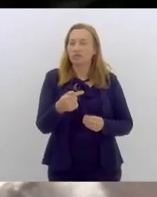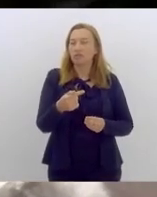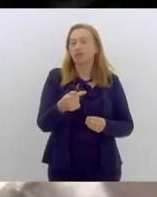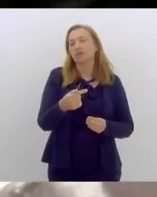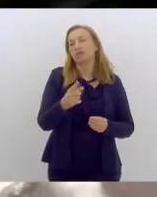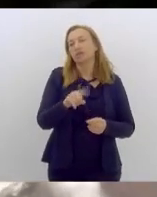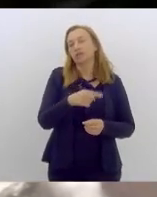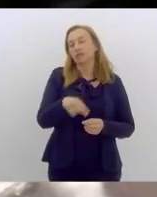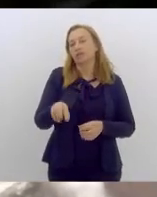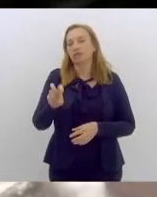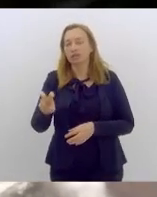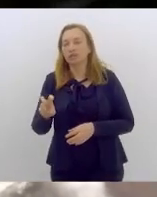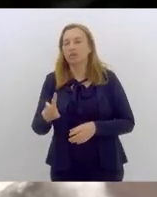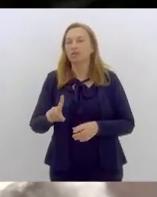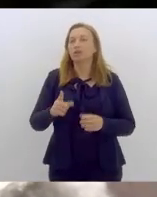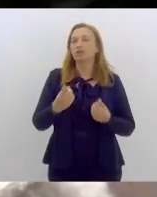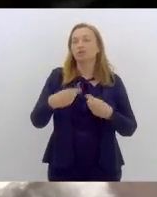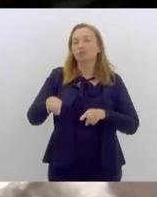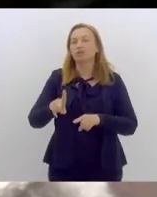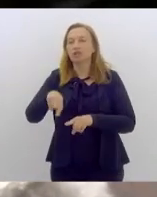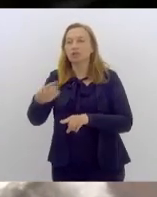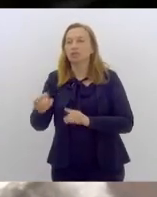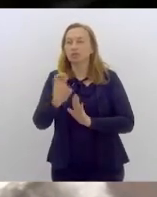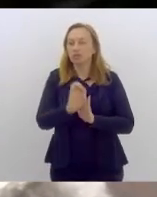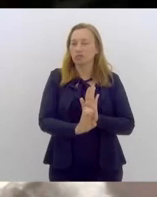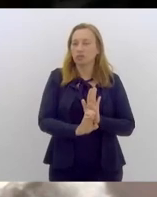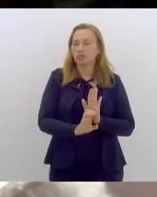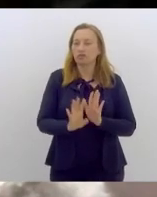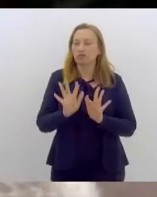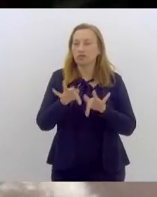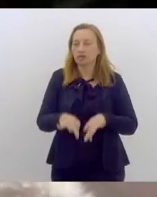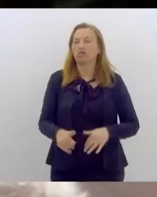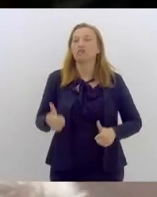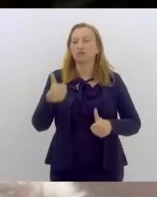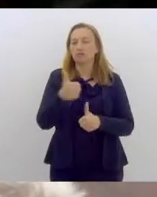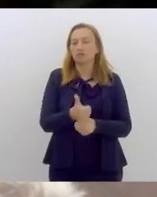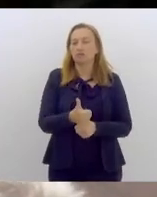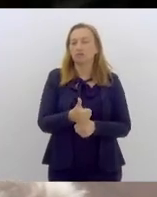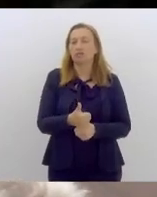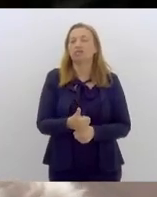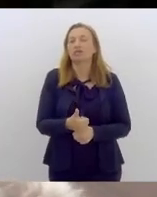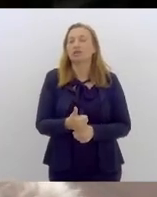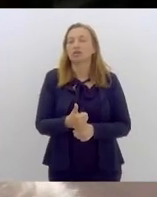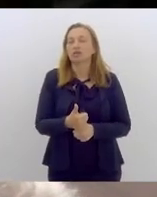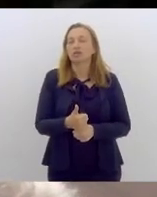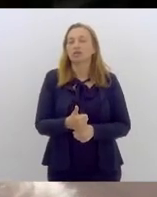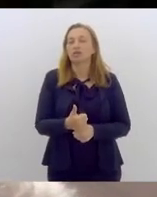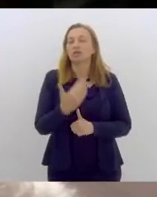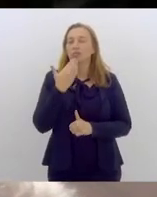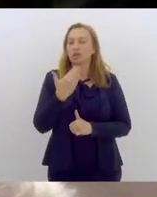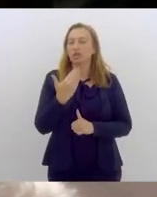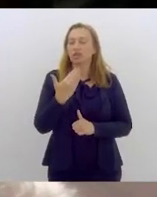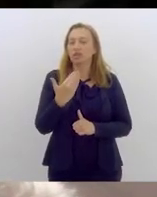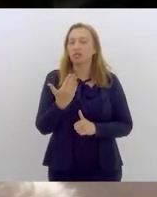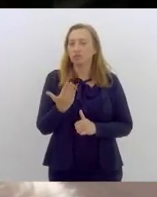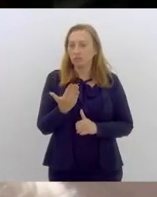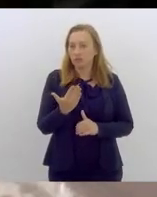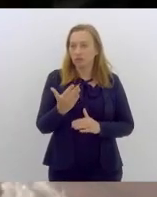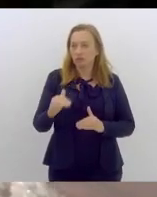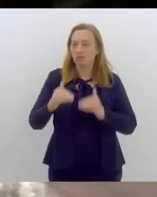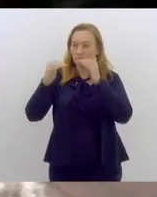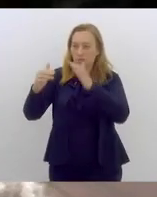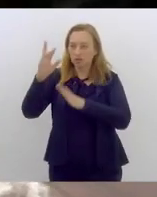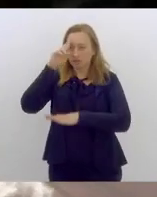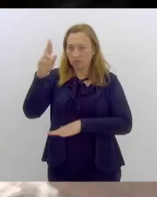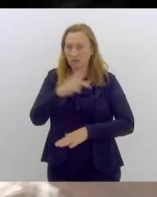5, contrária às demais emendas, concluindo por substitutivo e solicitando de Vossa Excelência a forma